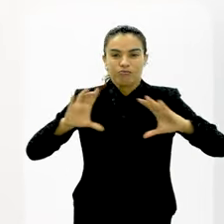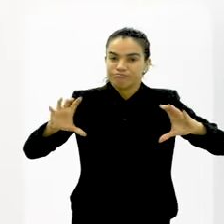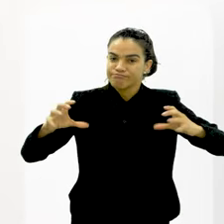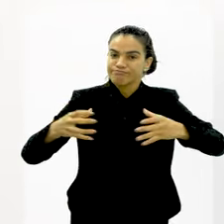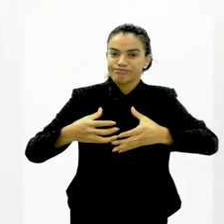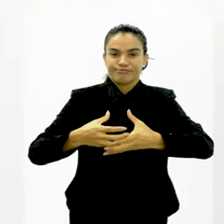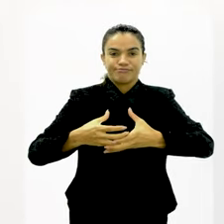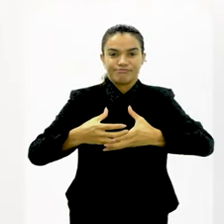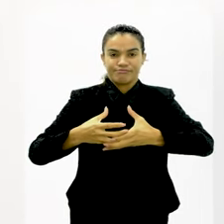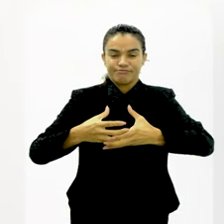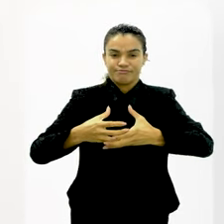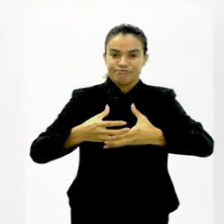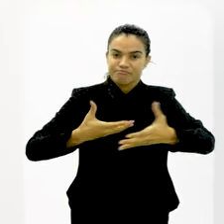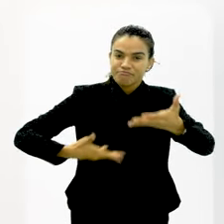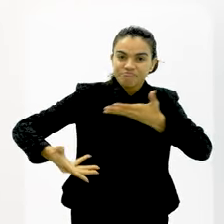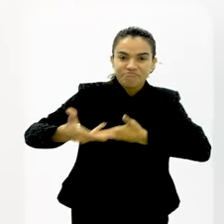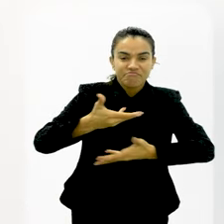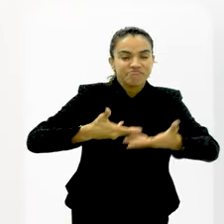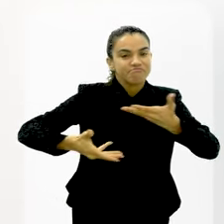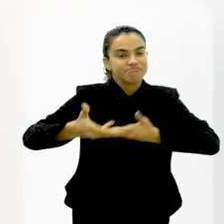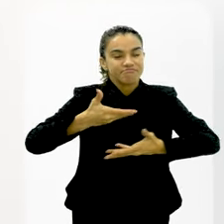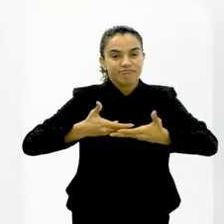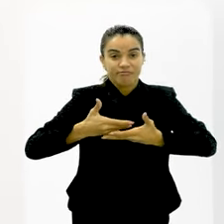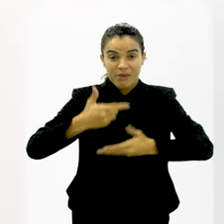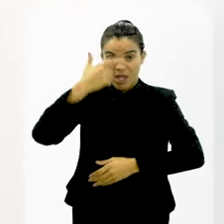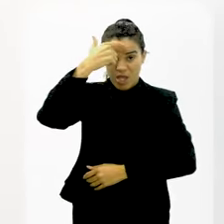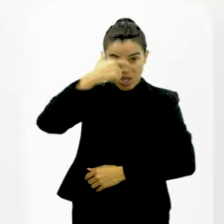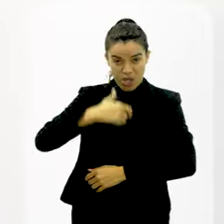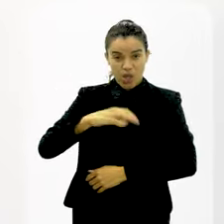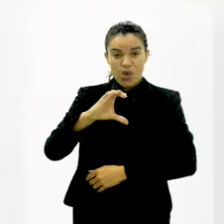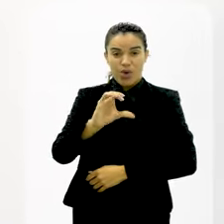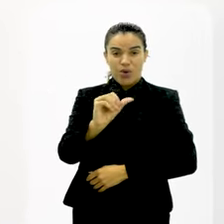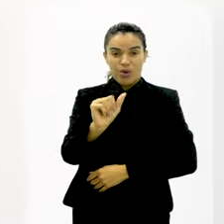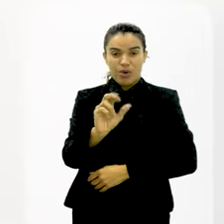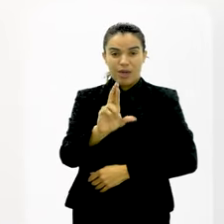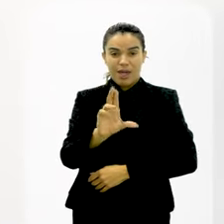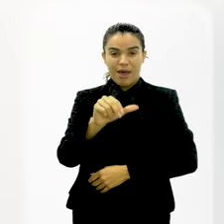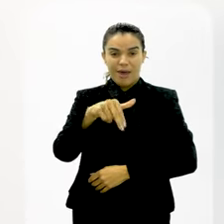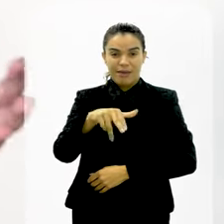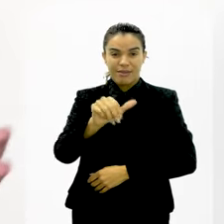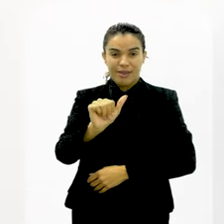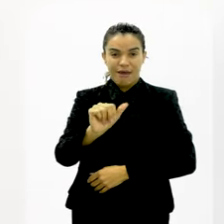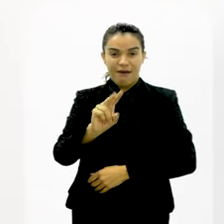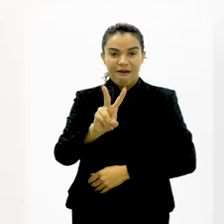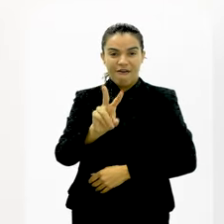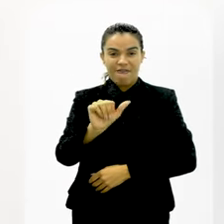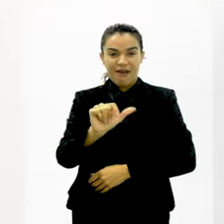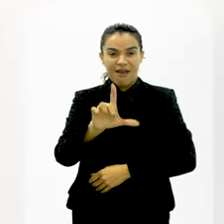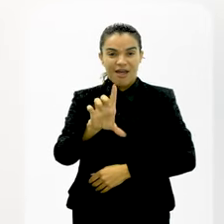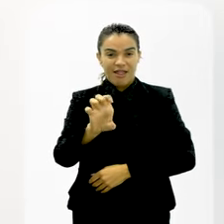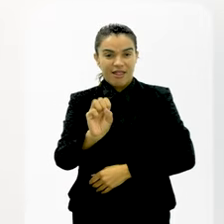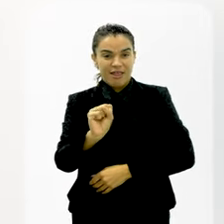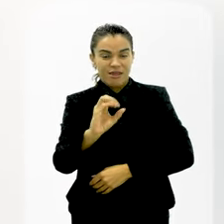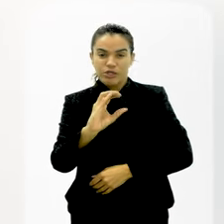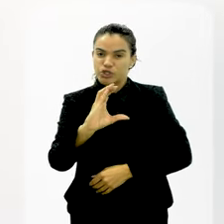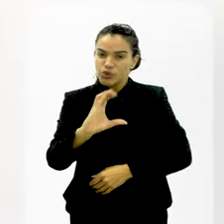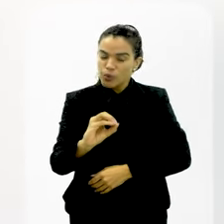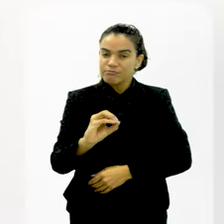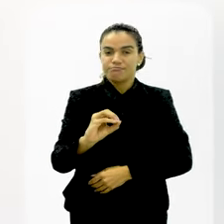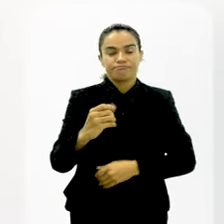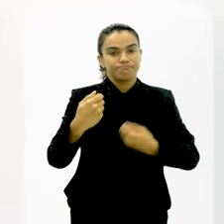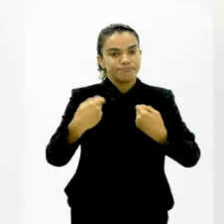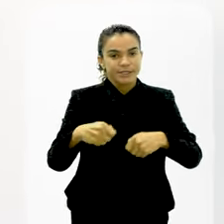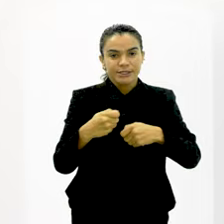em conjunto. Eu acho que assim, o carnavalesco, ele é a figura dessa direção artística, mas a